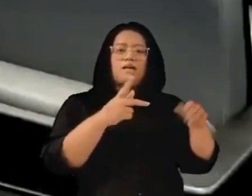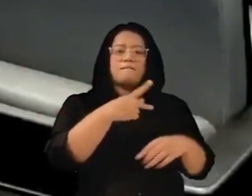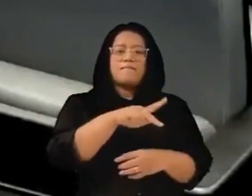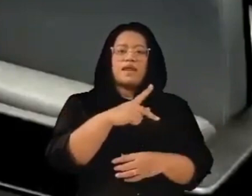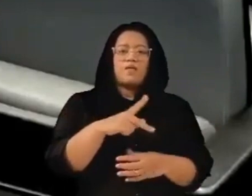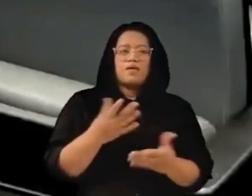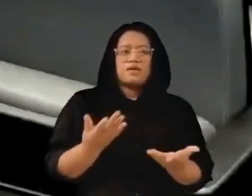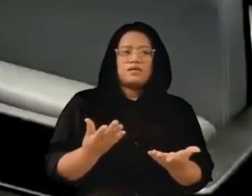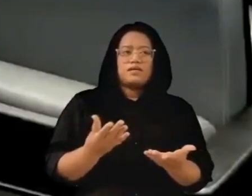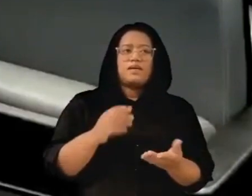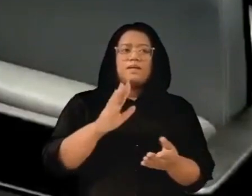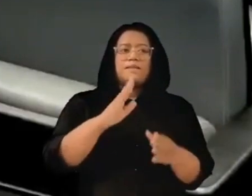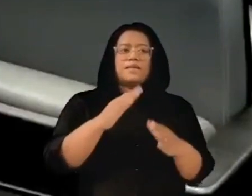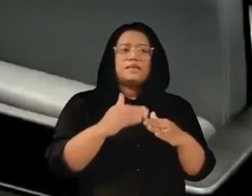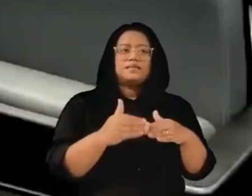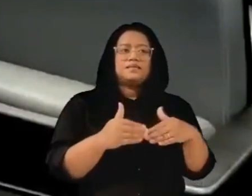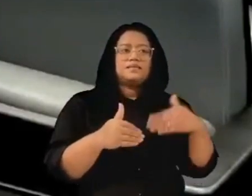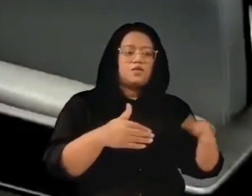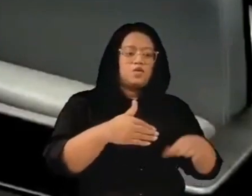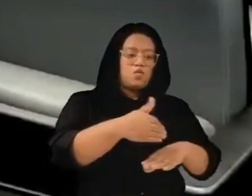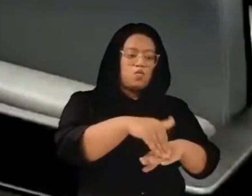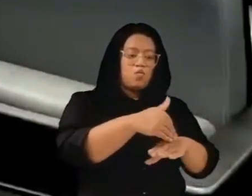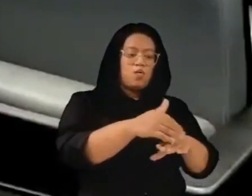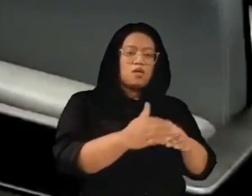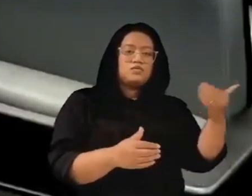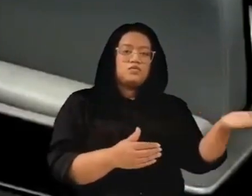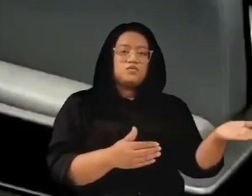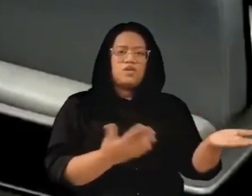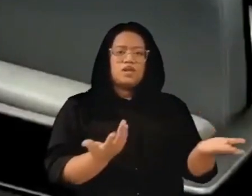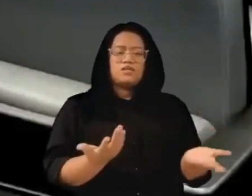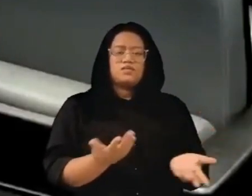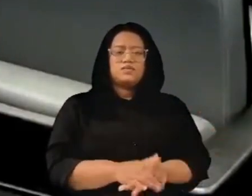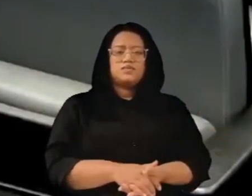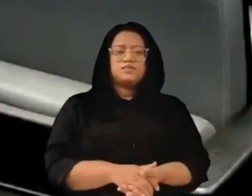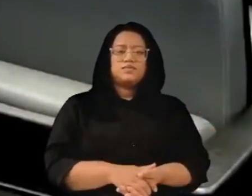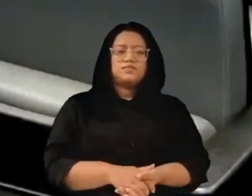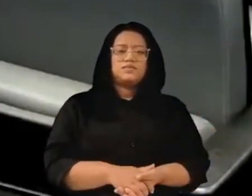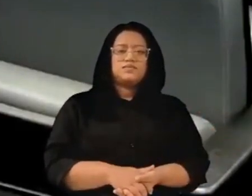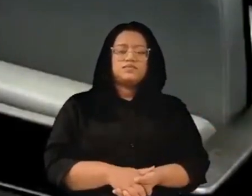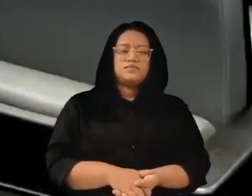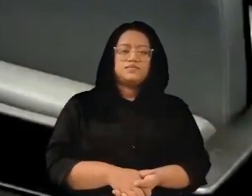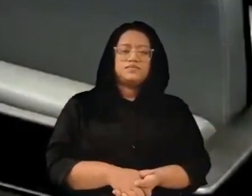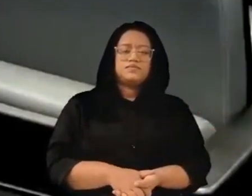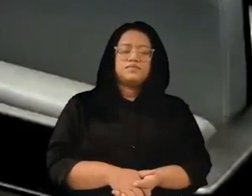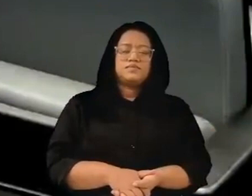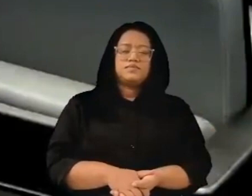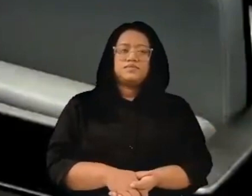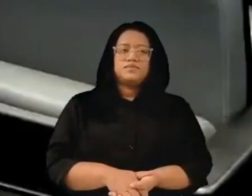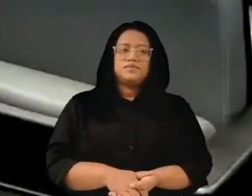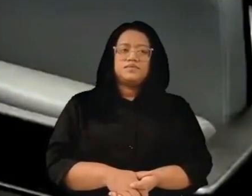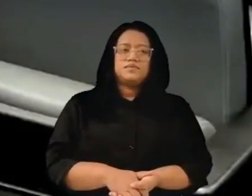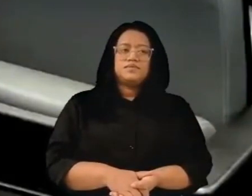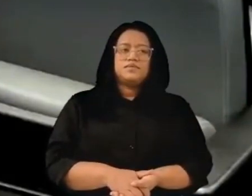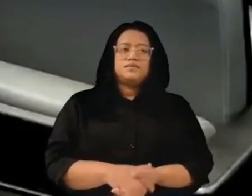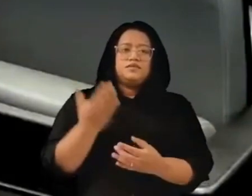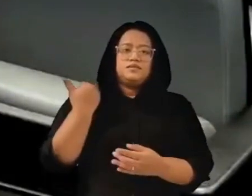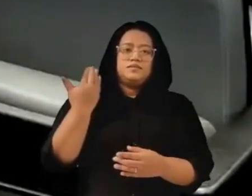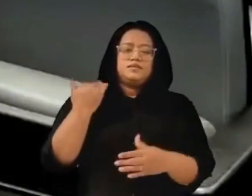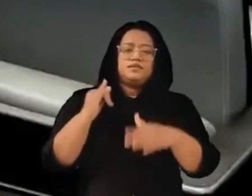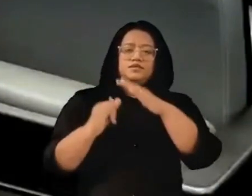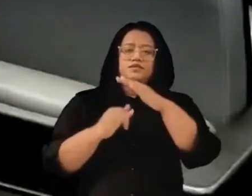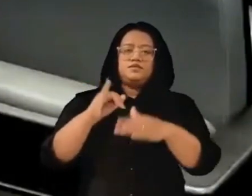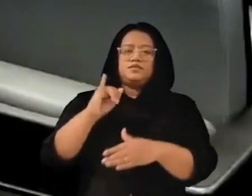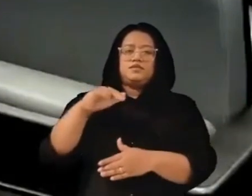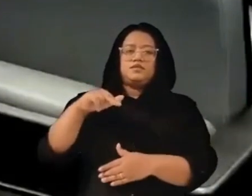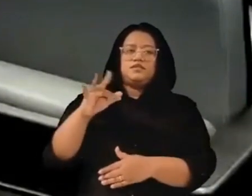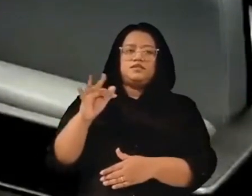assim, o Paraguai é do outro lado da rua, né? E a gente foi uma vez pela Infam, na